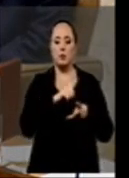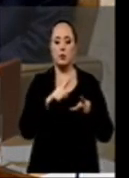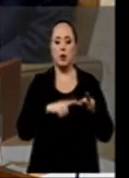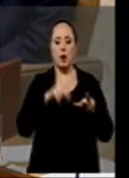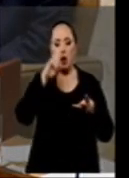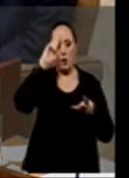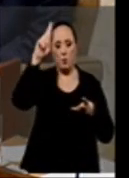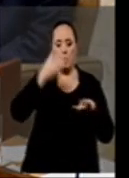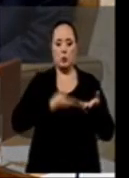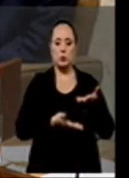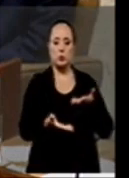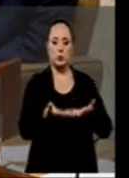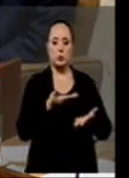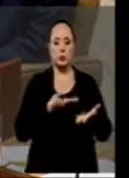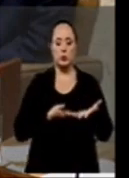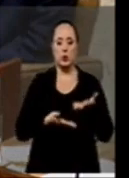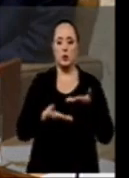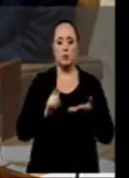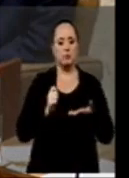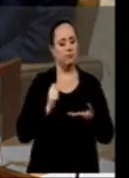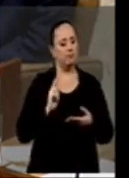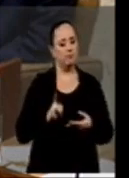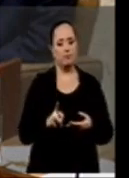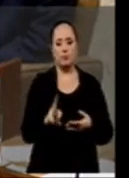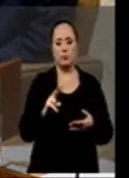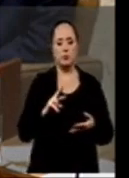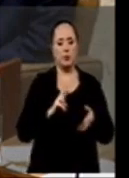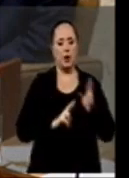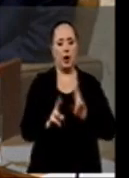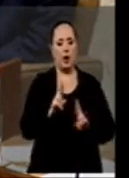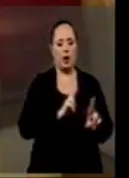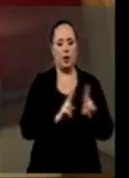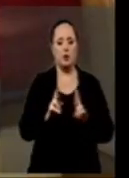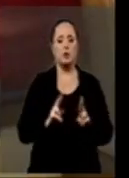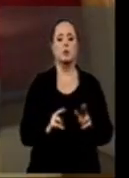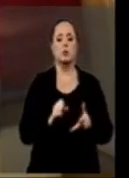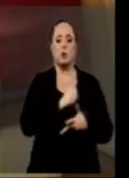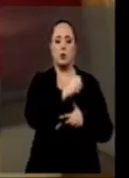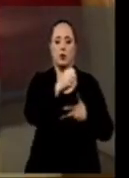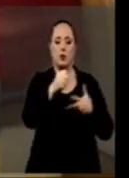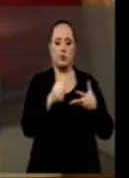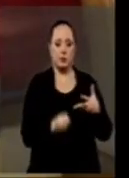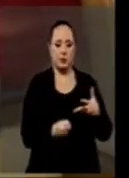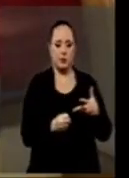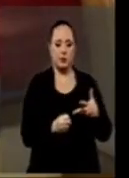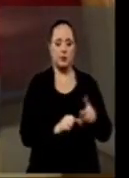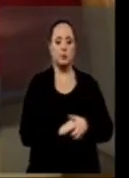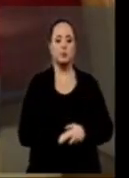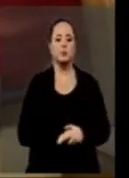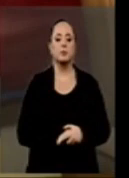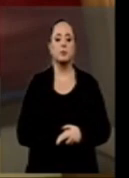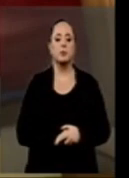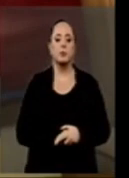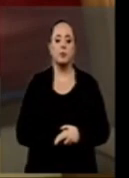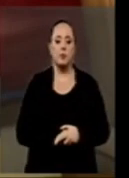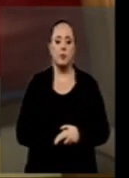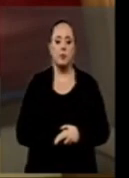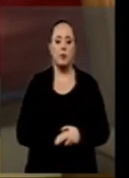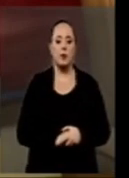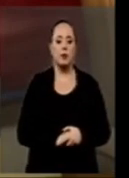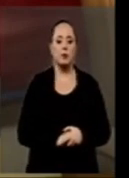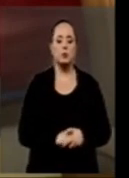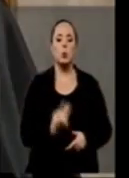mútuo que deve conduzir a relação entre os três poderes da república dois grandes